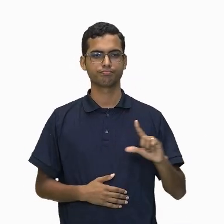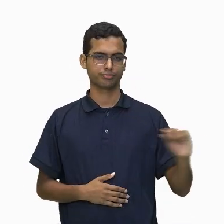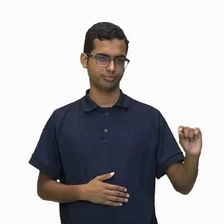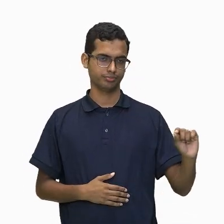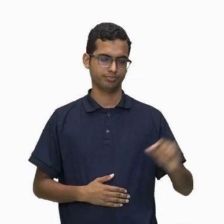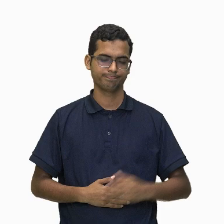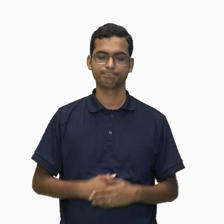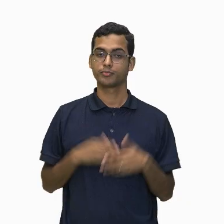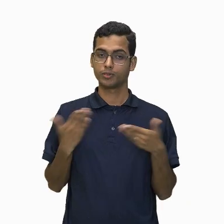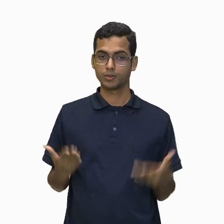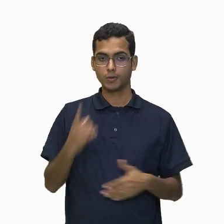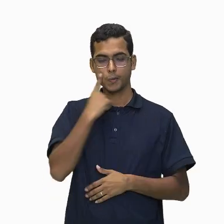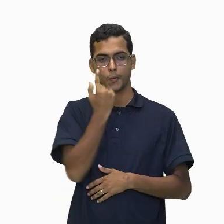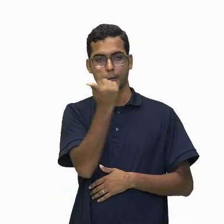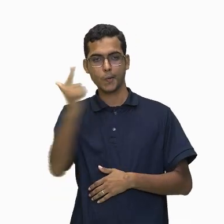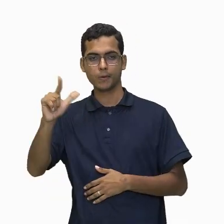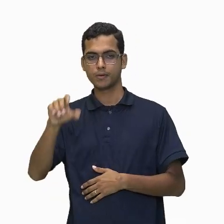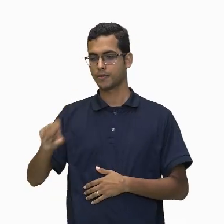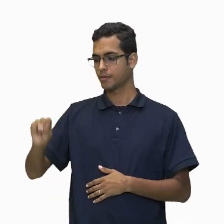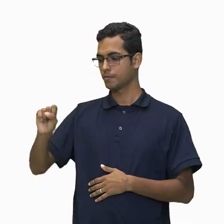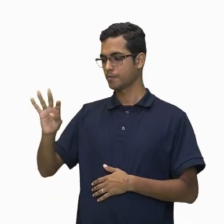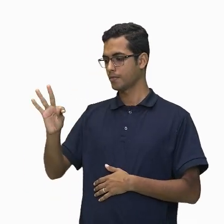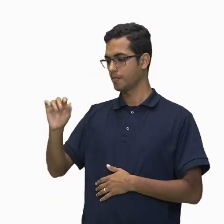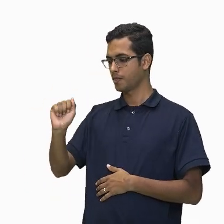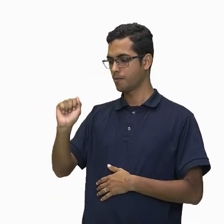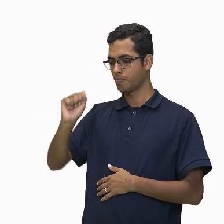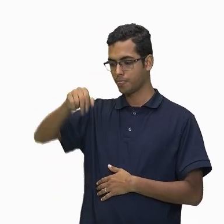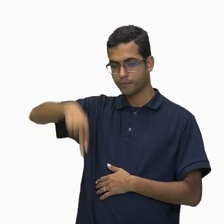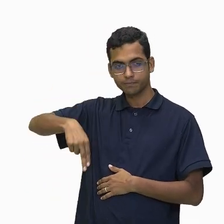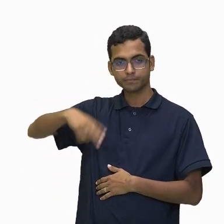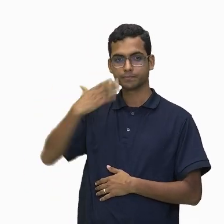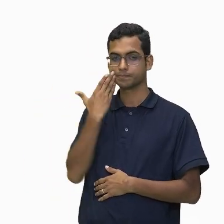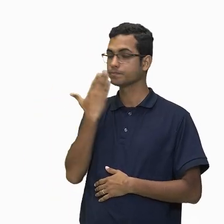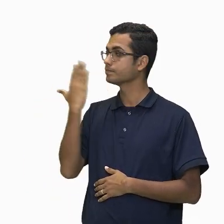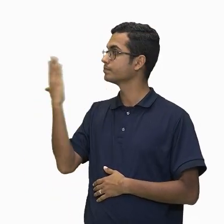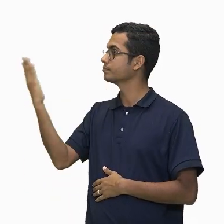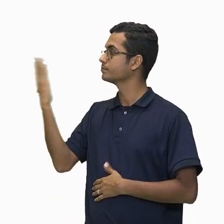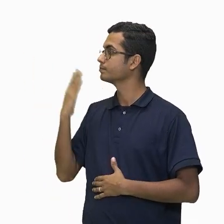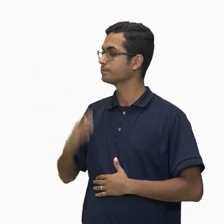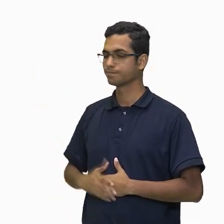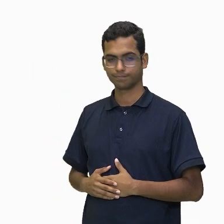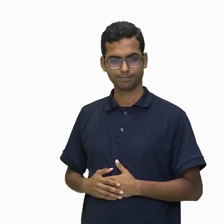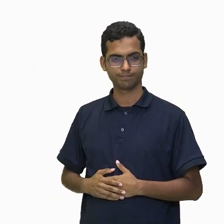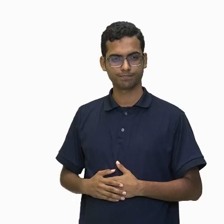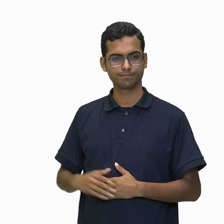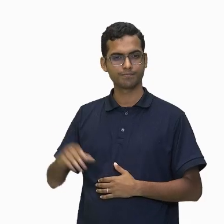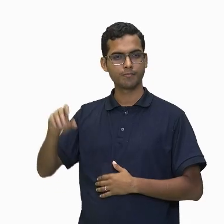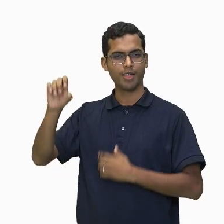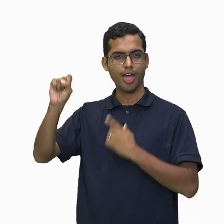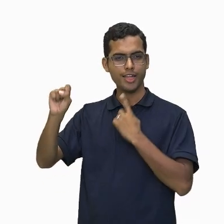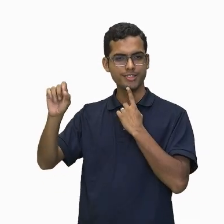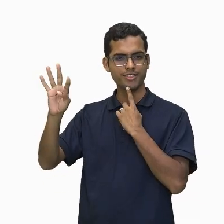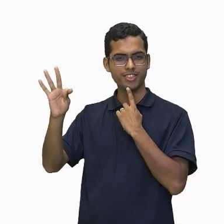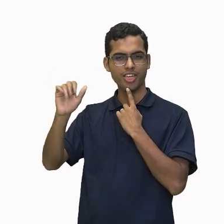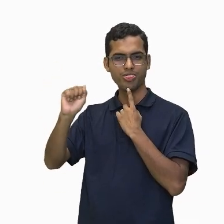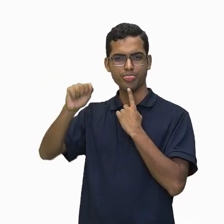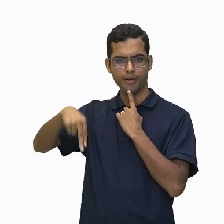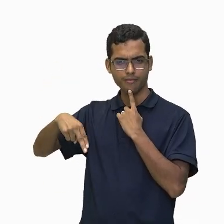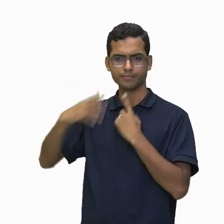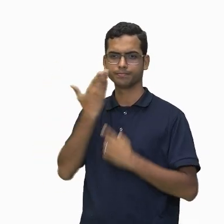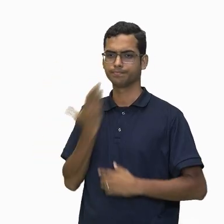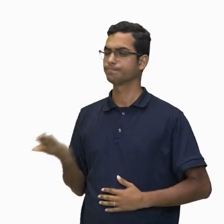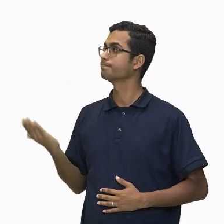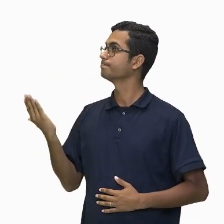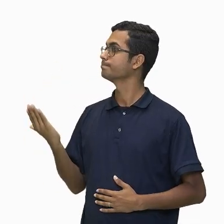Stan. Vamos lá, continuem. I speak and you repeat, ok? Stan,